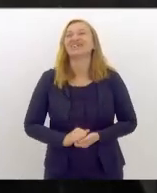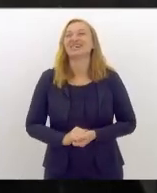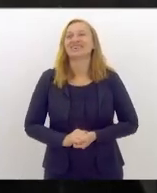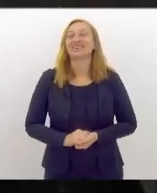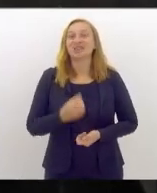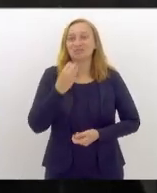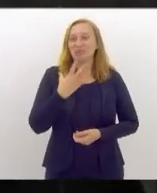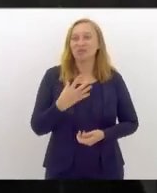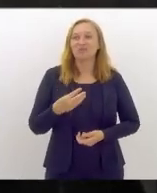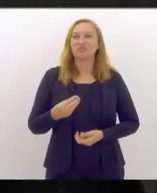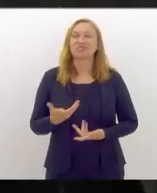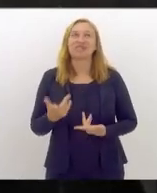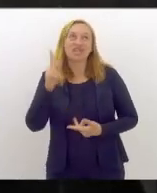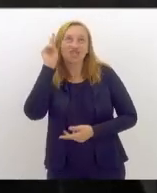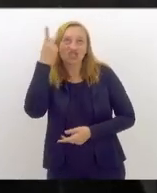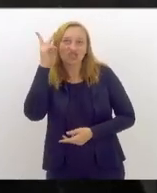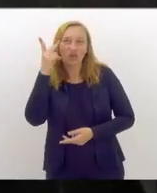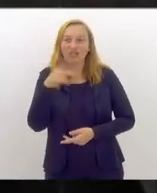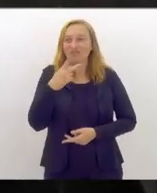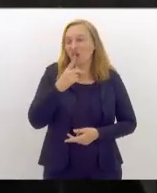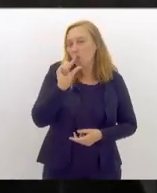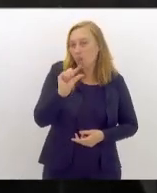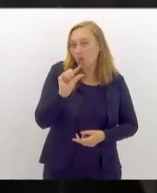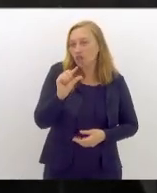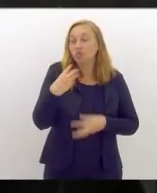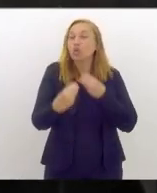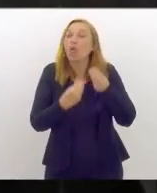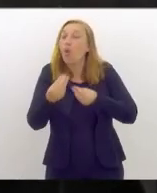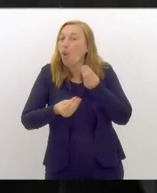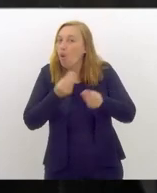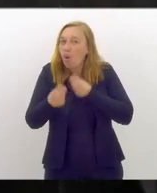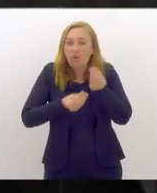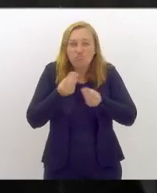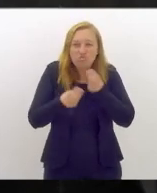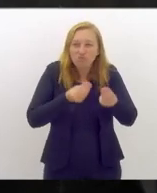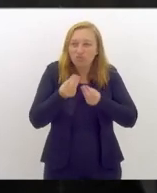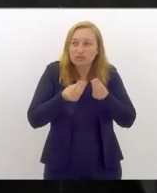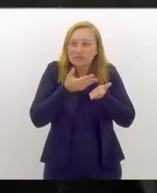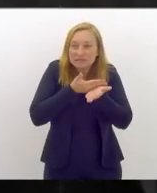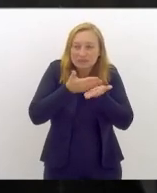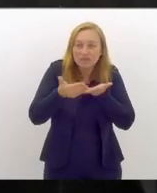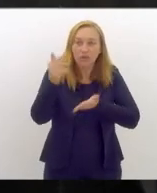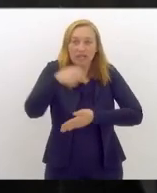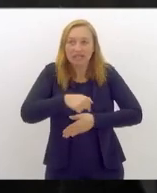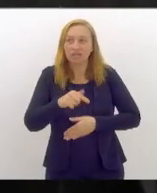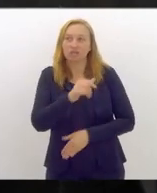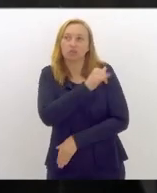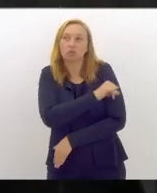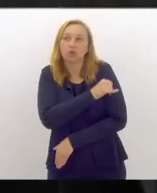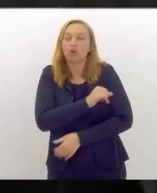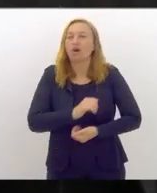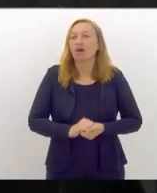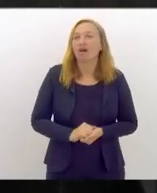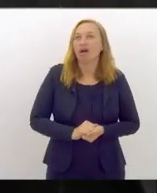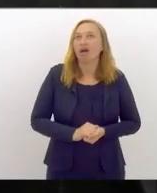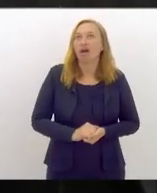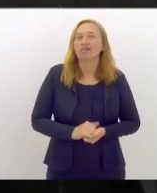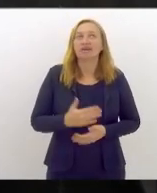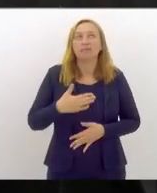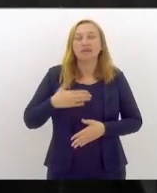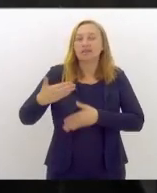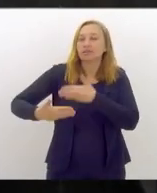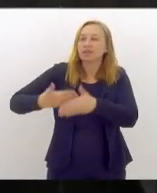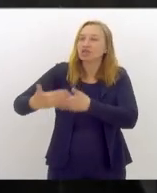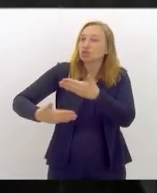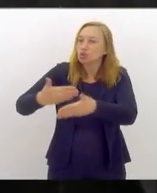essa história assim que vai falar um pouco assim de como como começou aqui no Rio né Essa essa minha